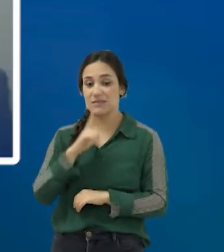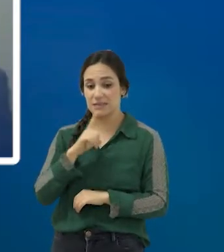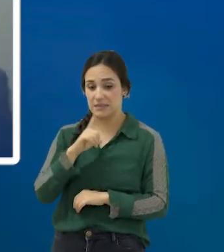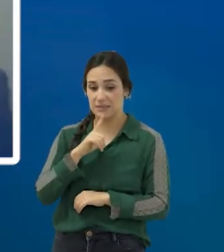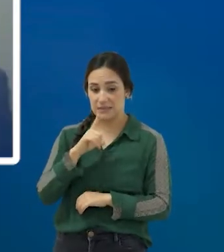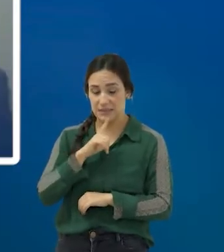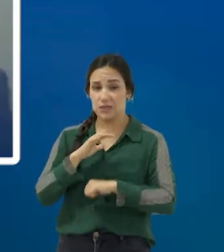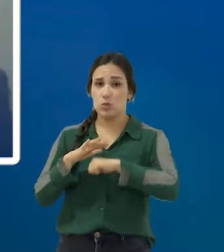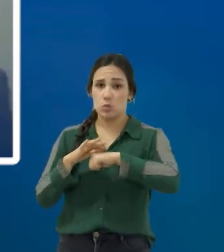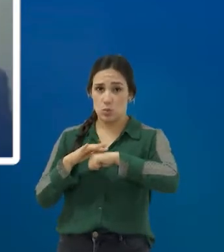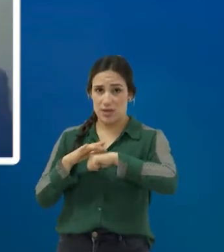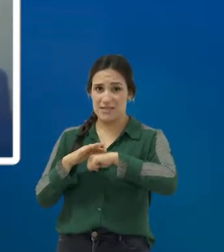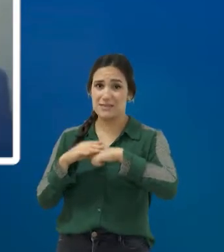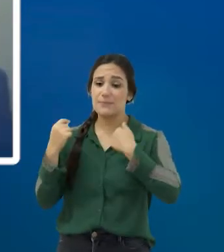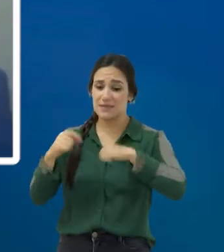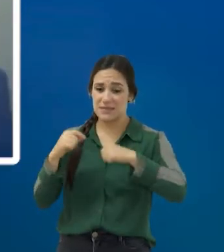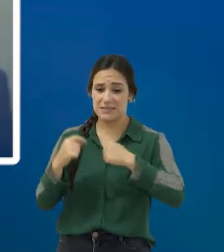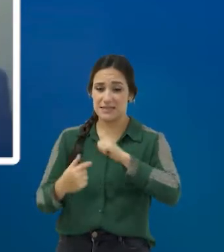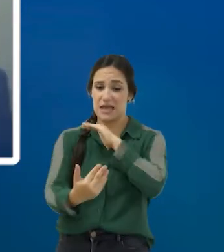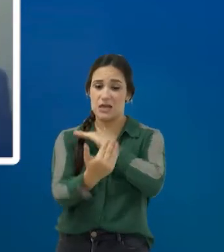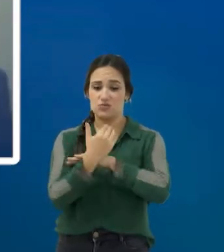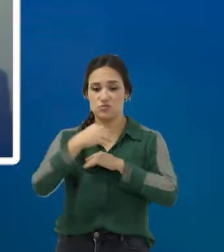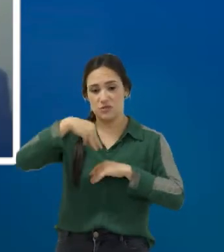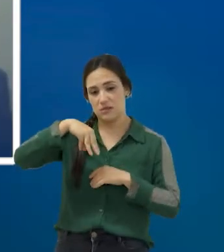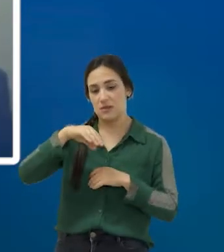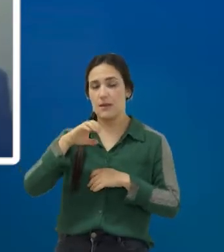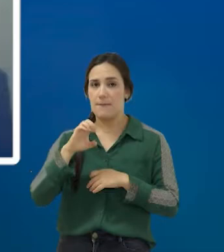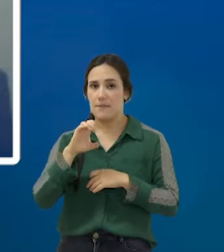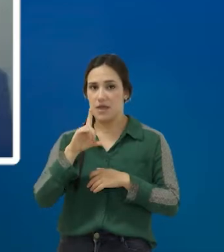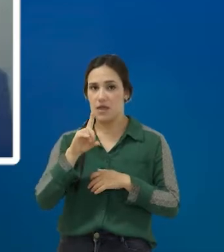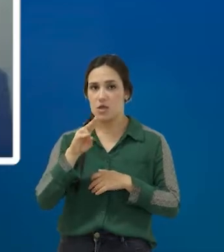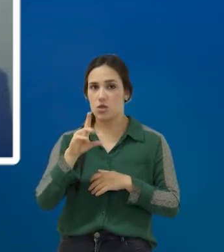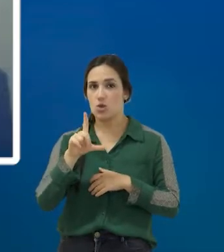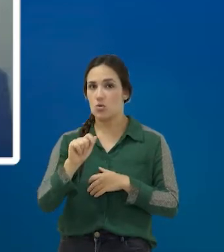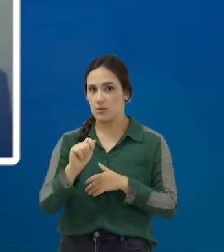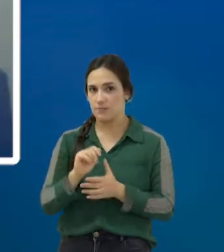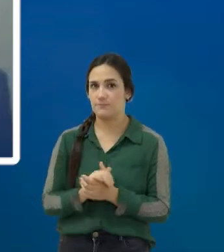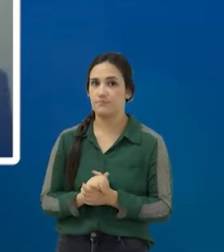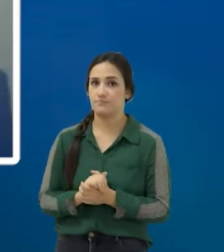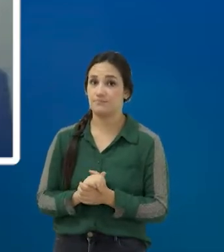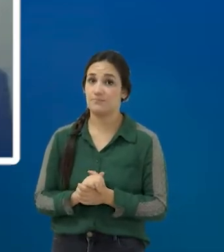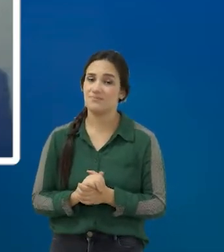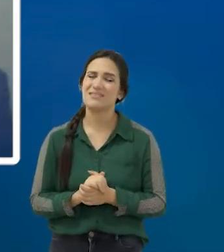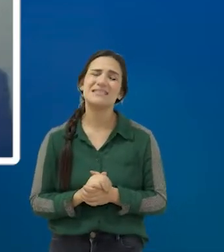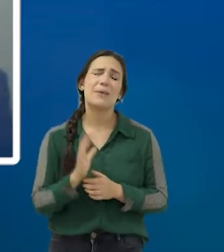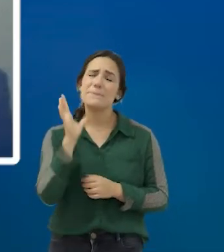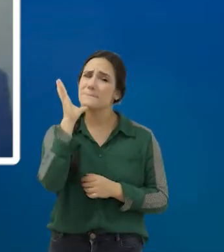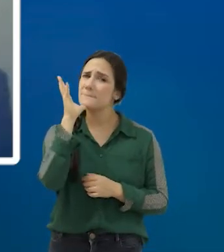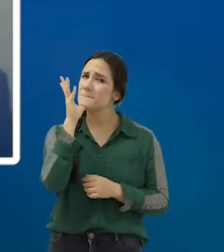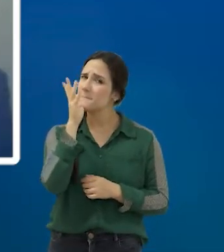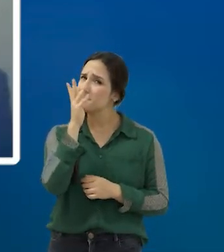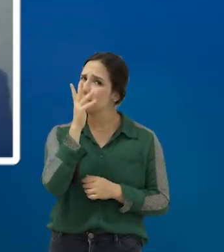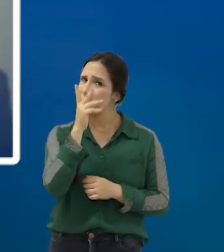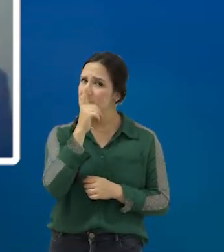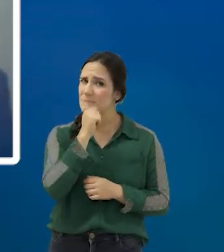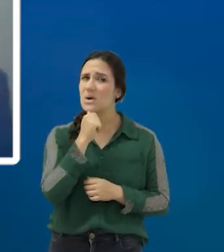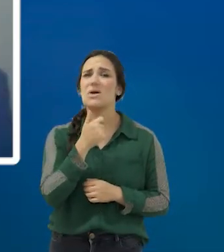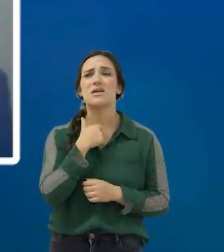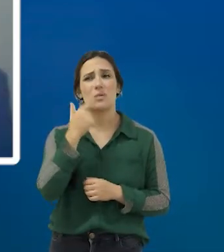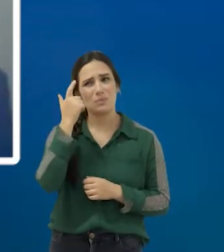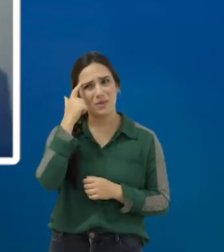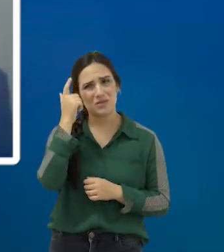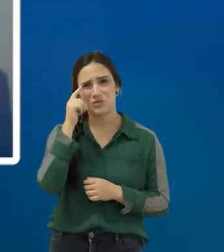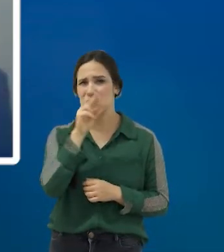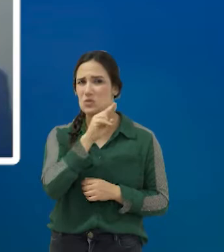com doença da medula, igual eu que era leucemia mieloide aguda, primeiro tem um longo caminho, que para mim eu chamo de